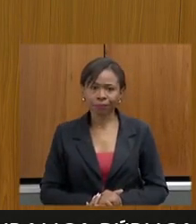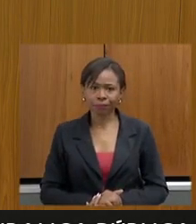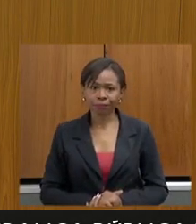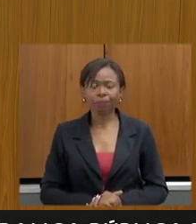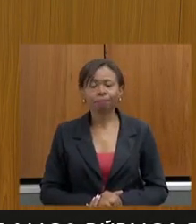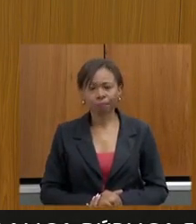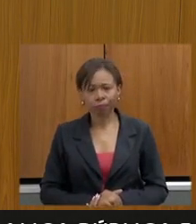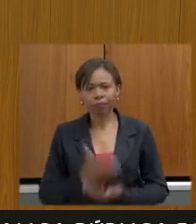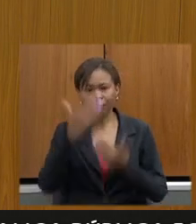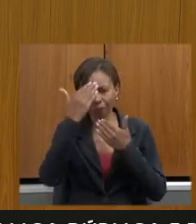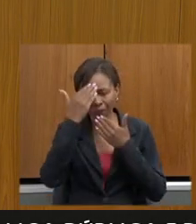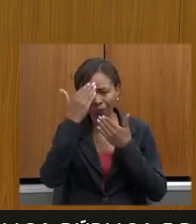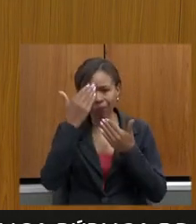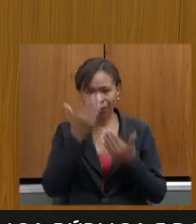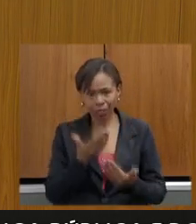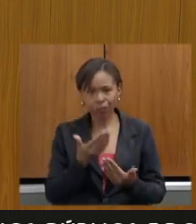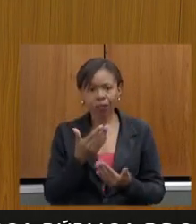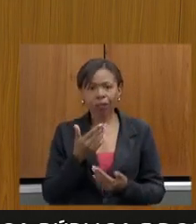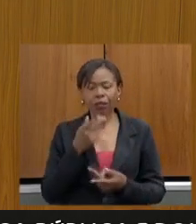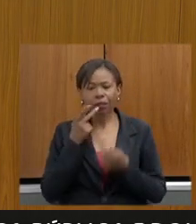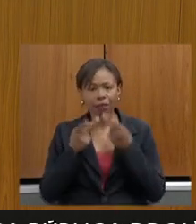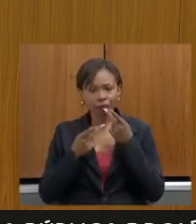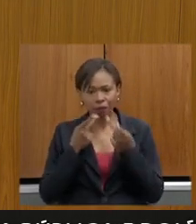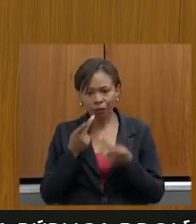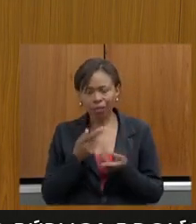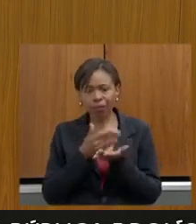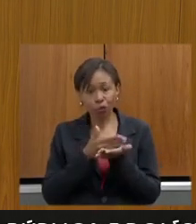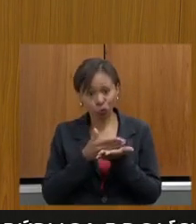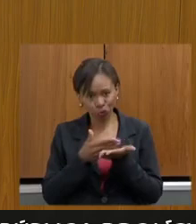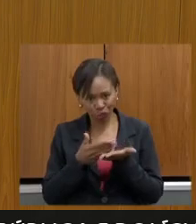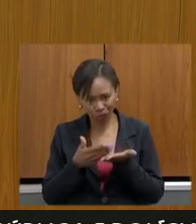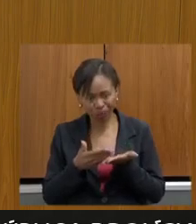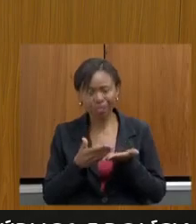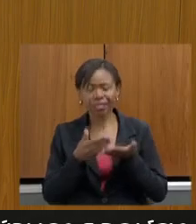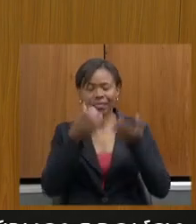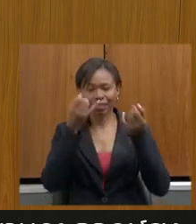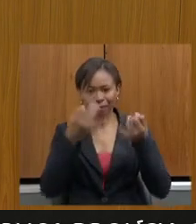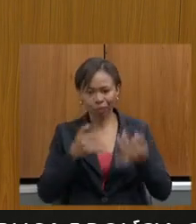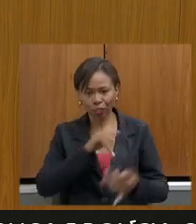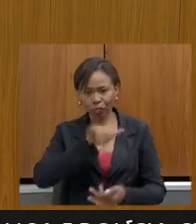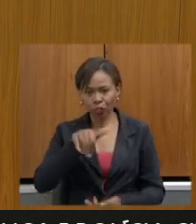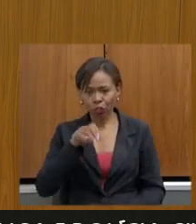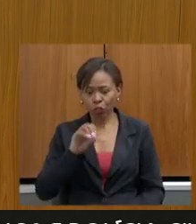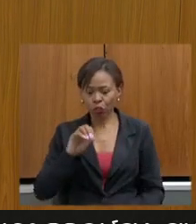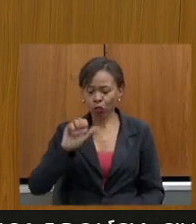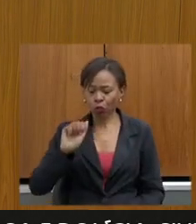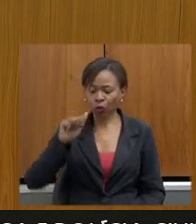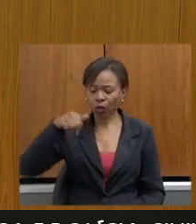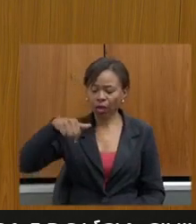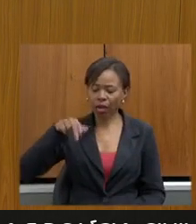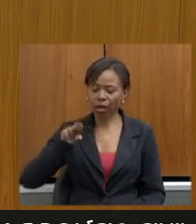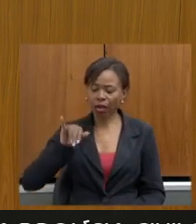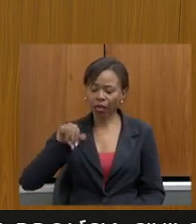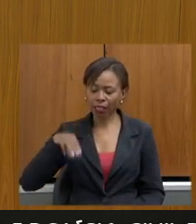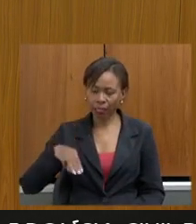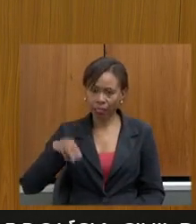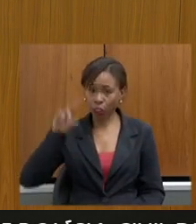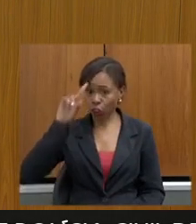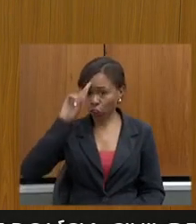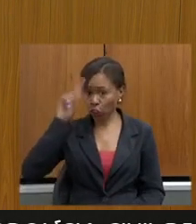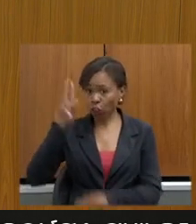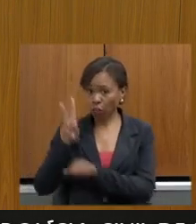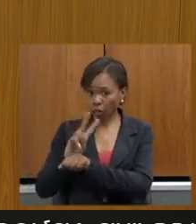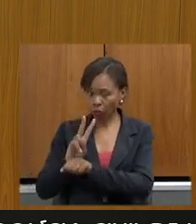e agradecemos as palavras iniciais do Dr Joaquim chefe da Polícia Civil do estado de Minas Gerais